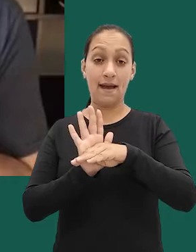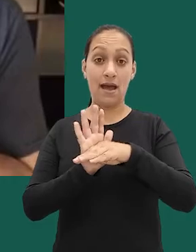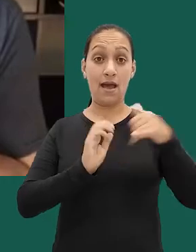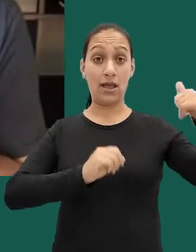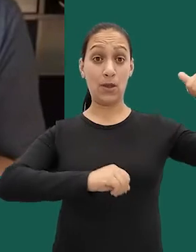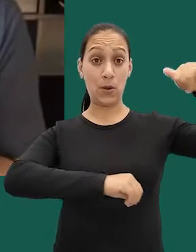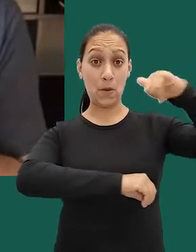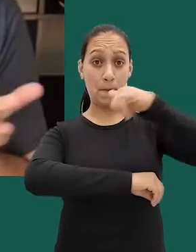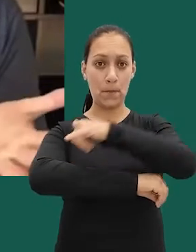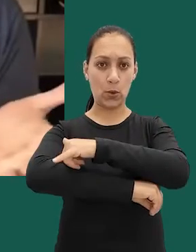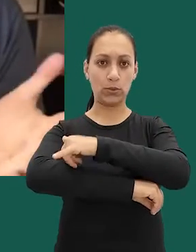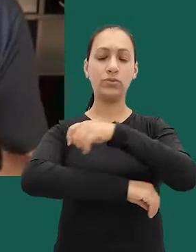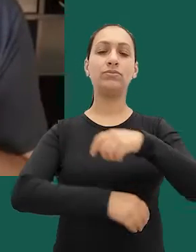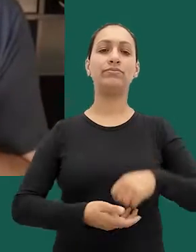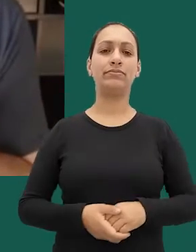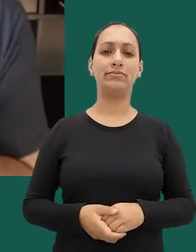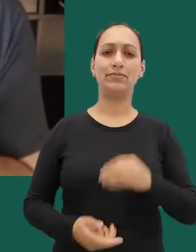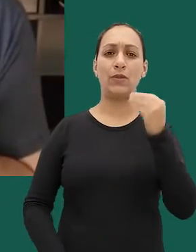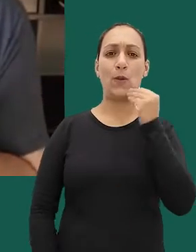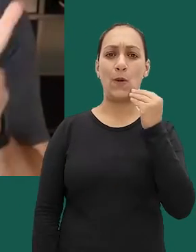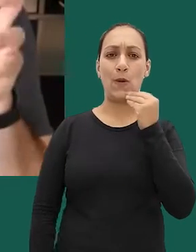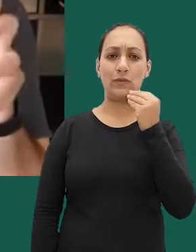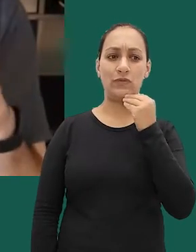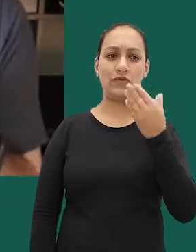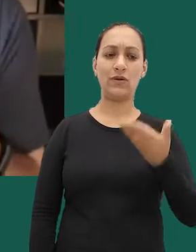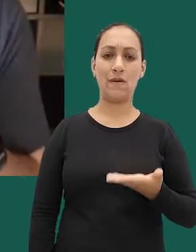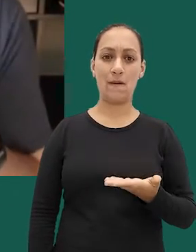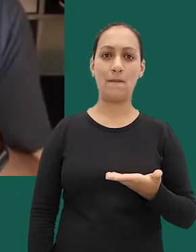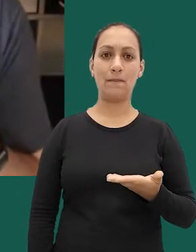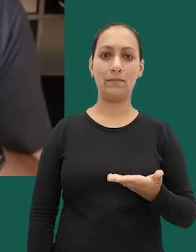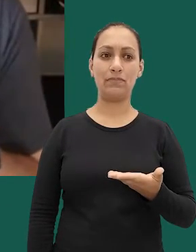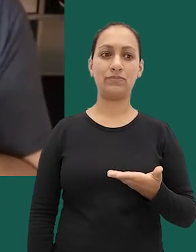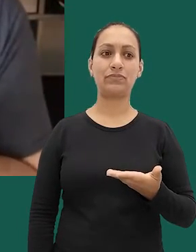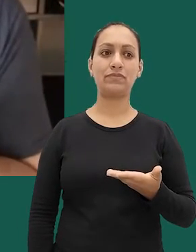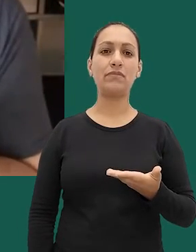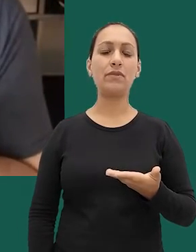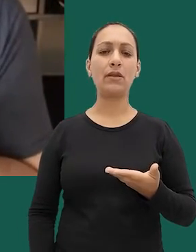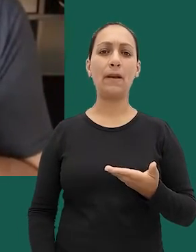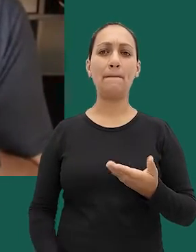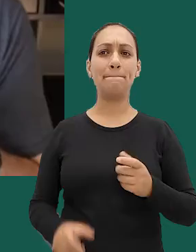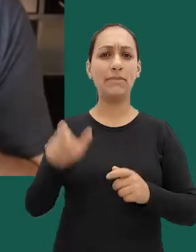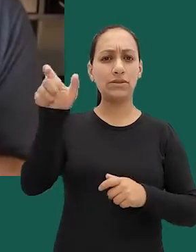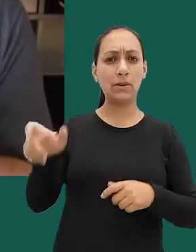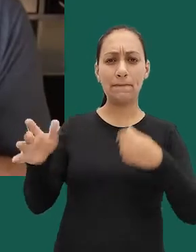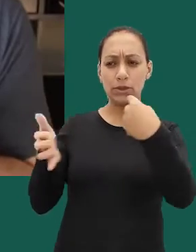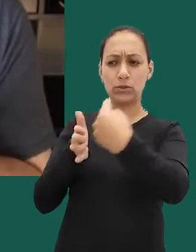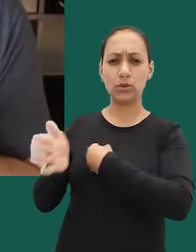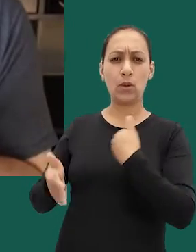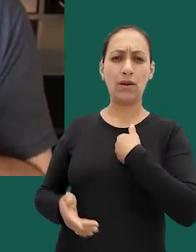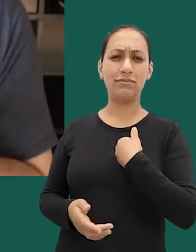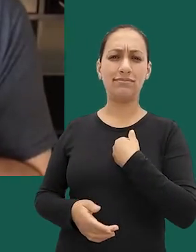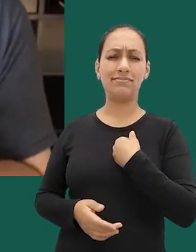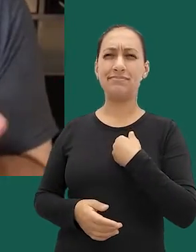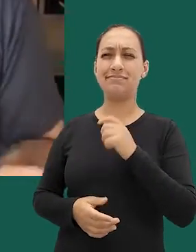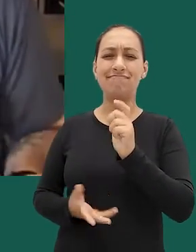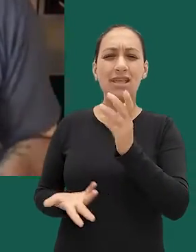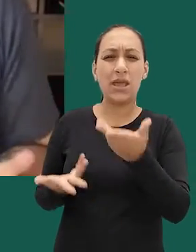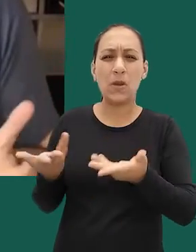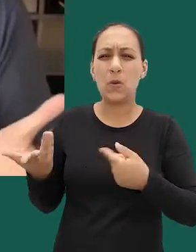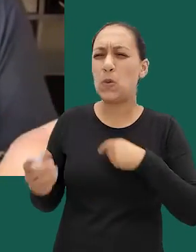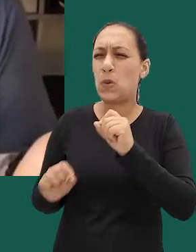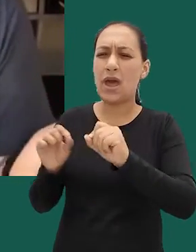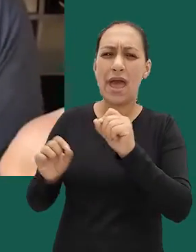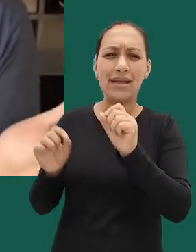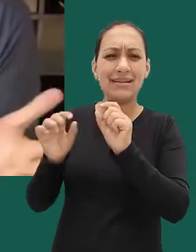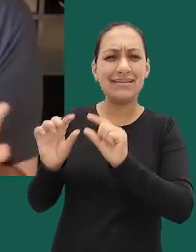aeroporto e, obviamente, o officer simplesmente perguntou, what's the crack? E aí eu falei, the crack?